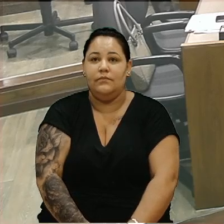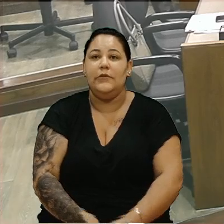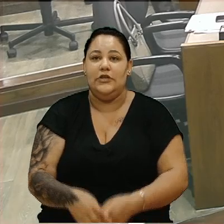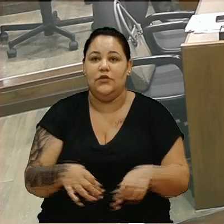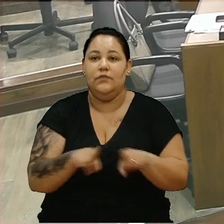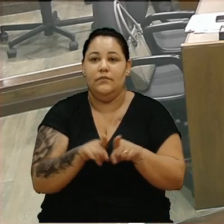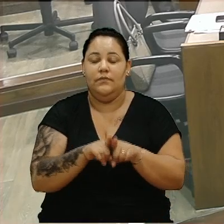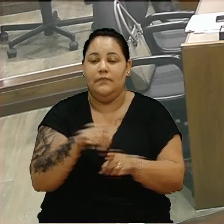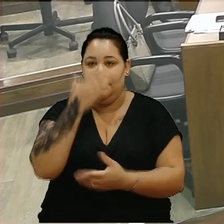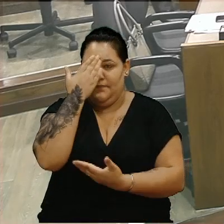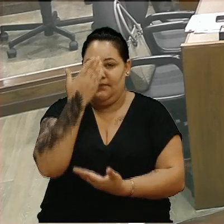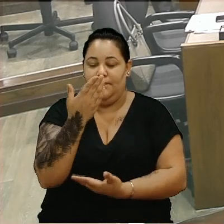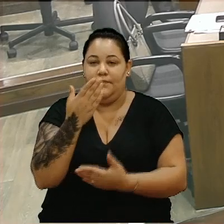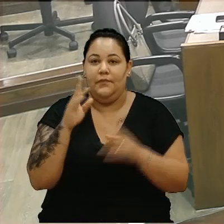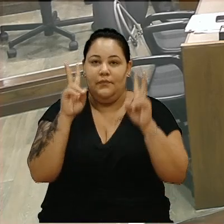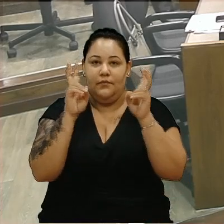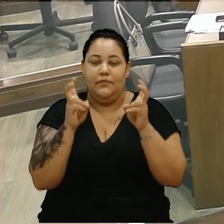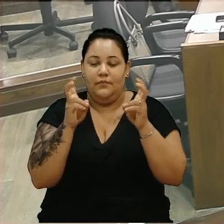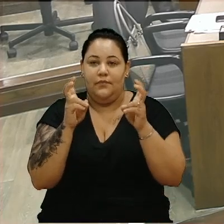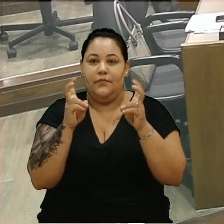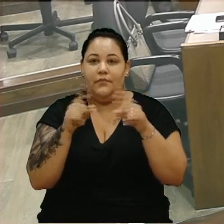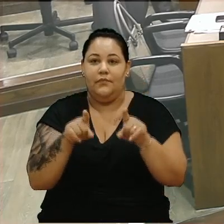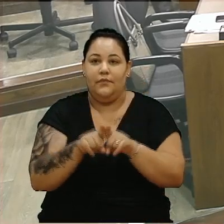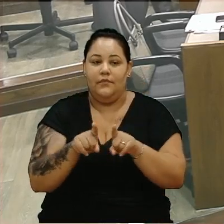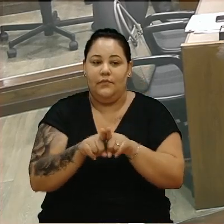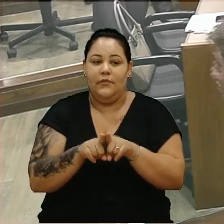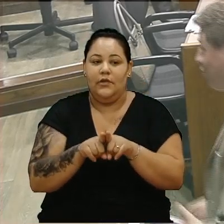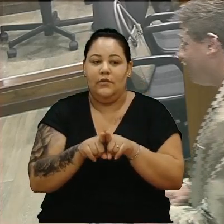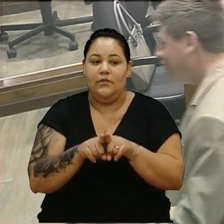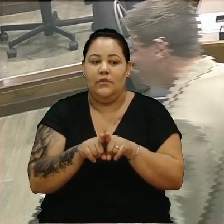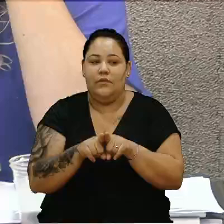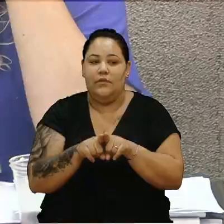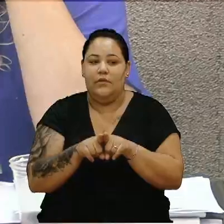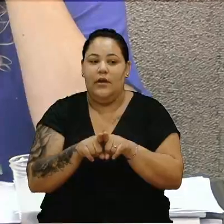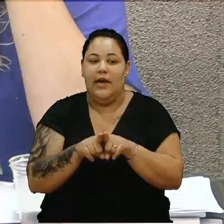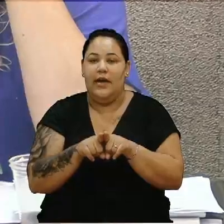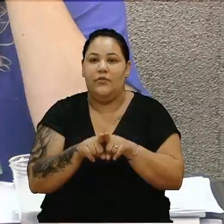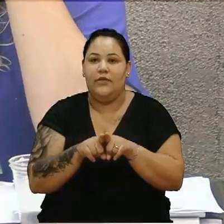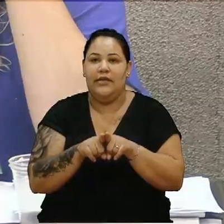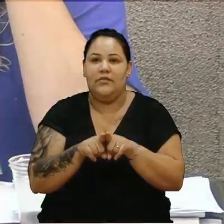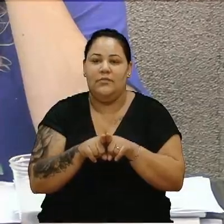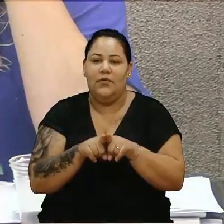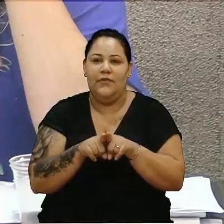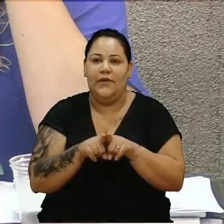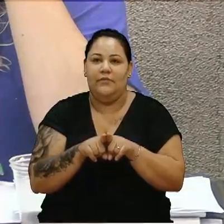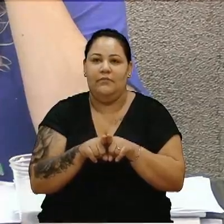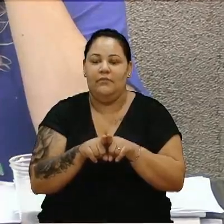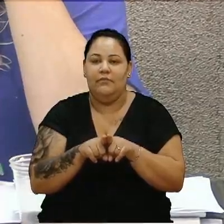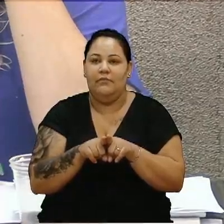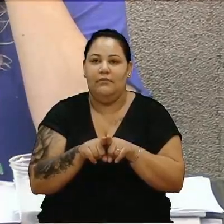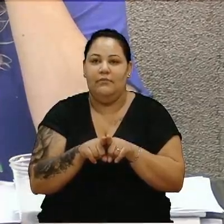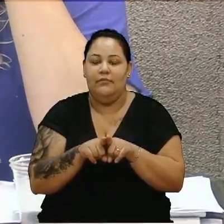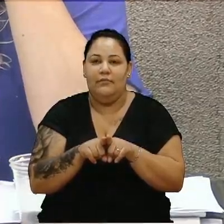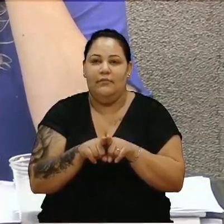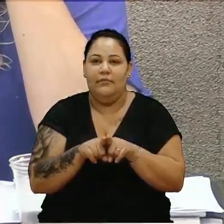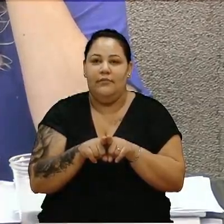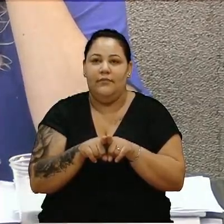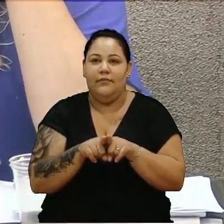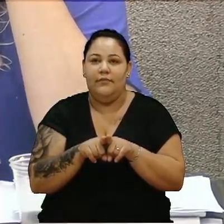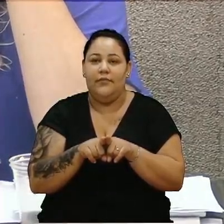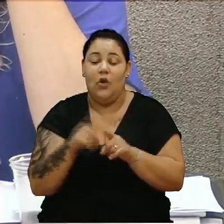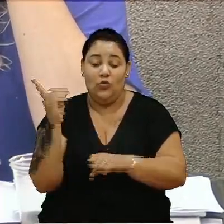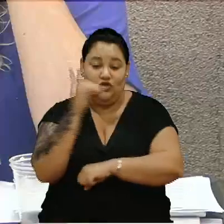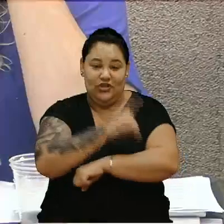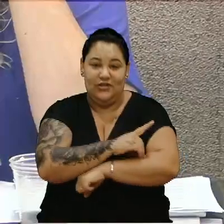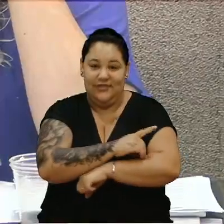pauta. Queria só lembrar o senhor que todas as vezes que teve o Dia do